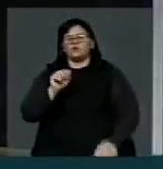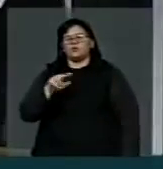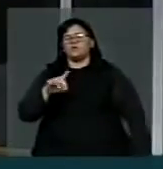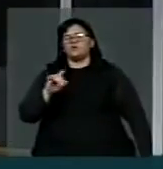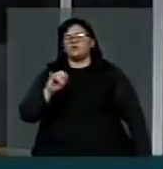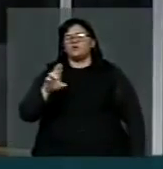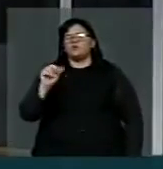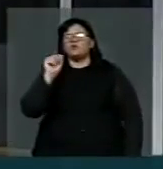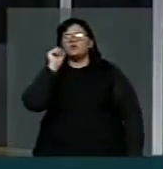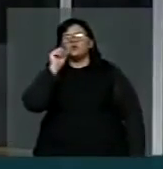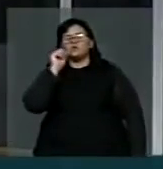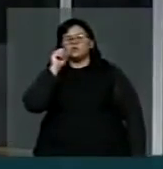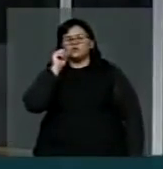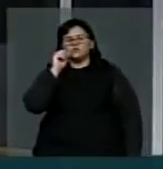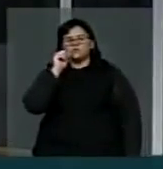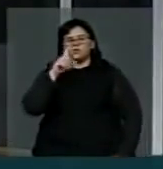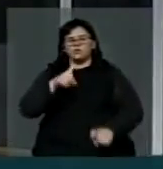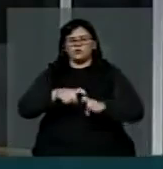médica,